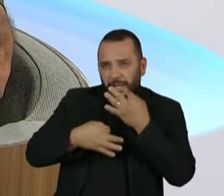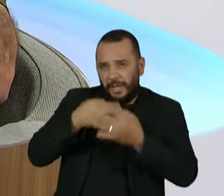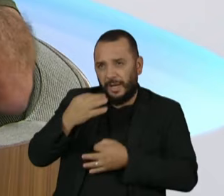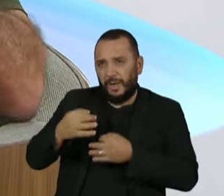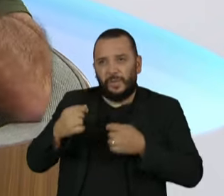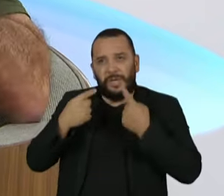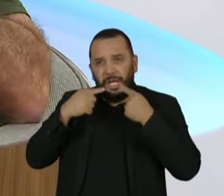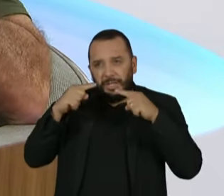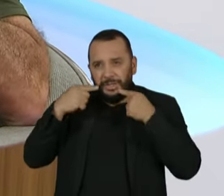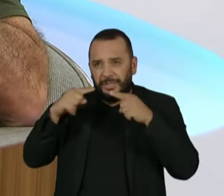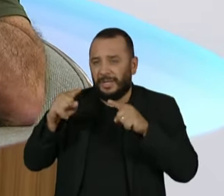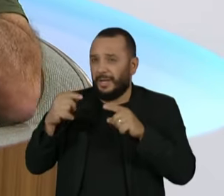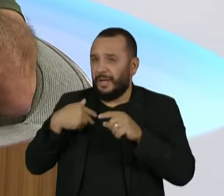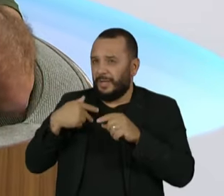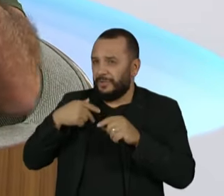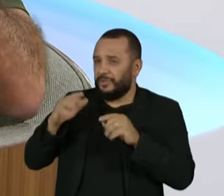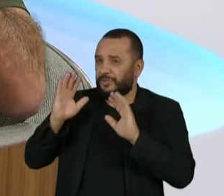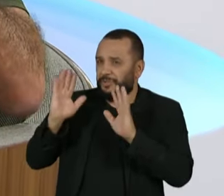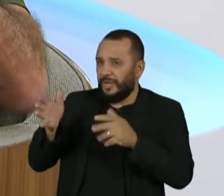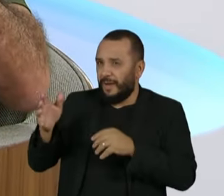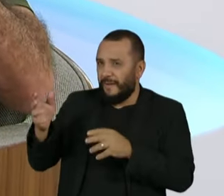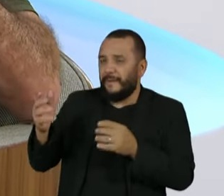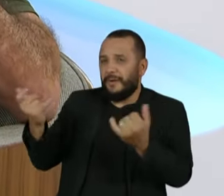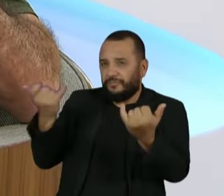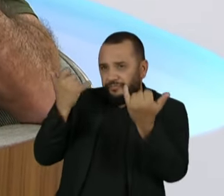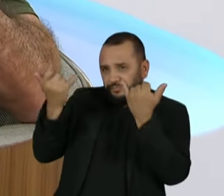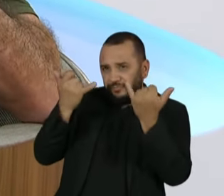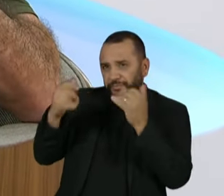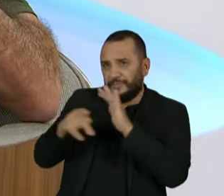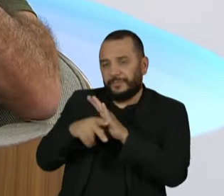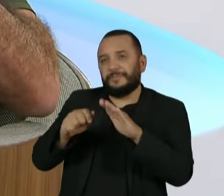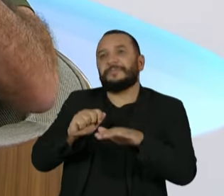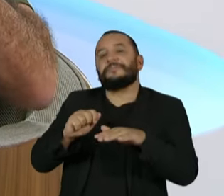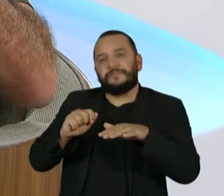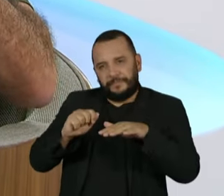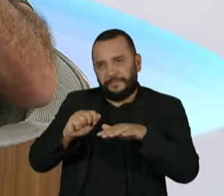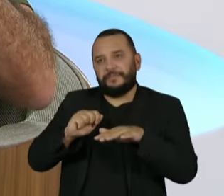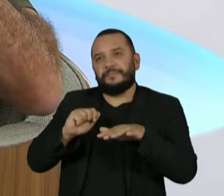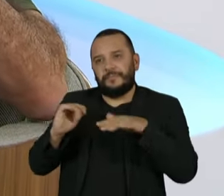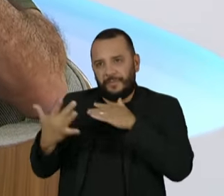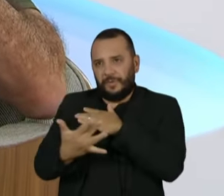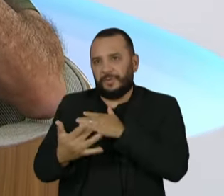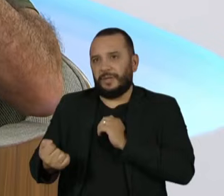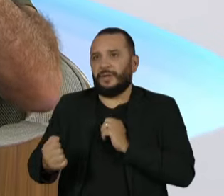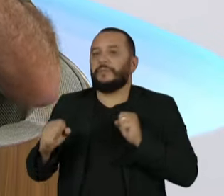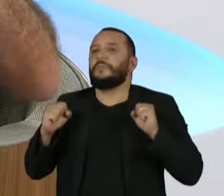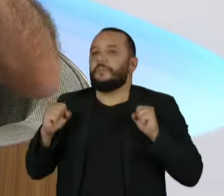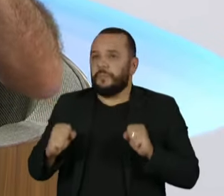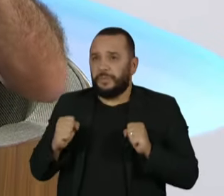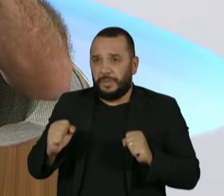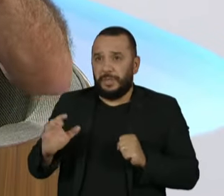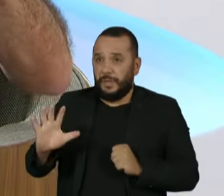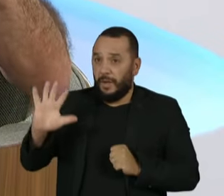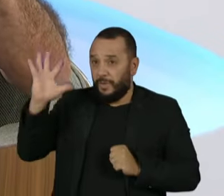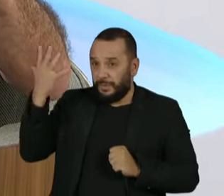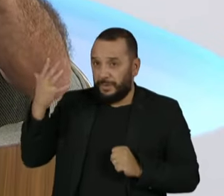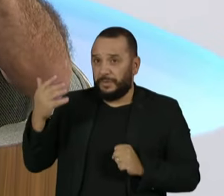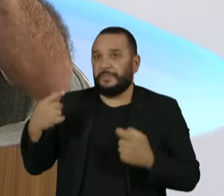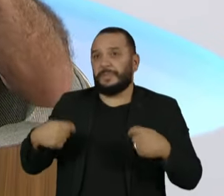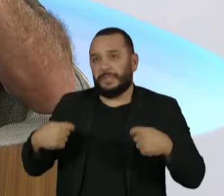elas capturam na realidade isso aqui poderia ter acontecido deveria ter acontecido esse